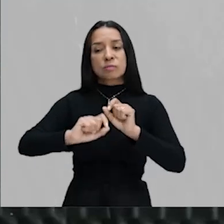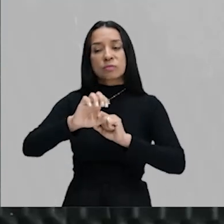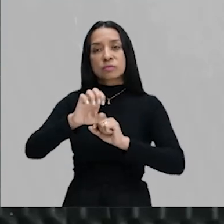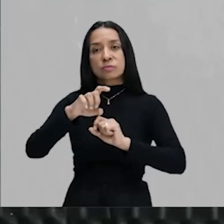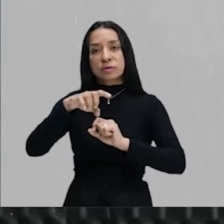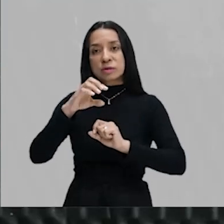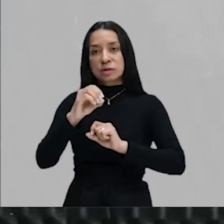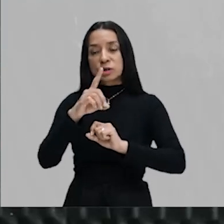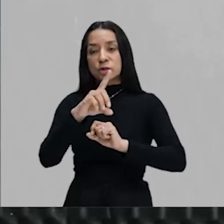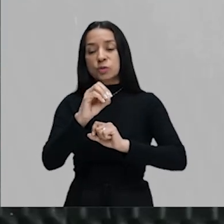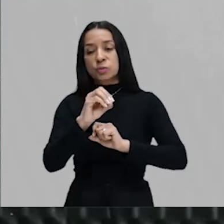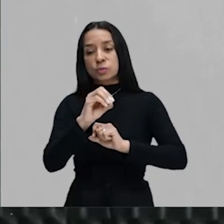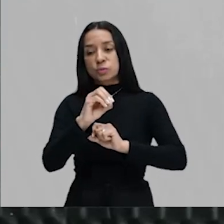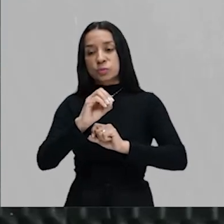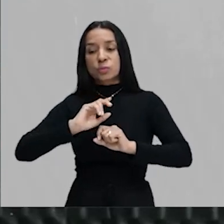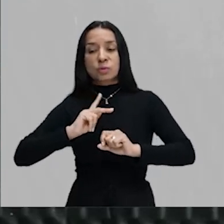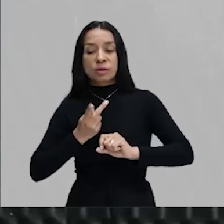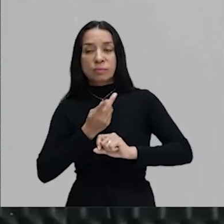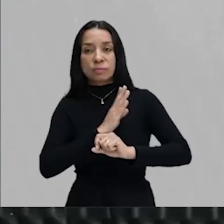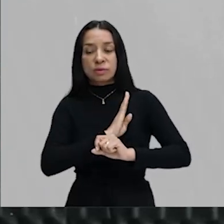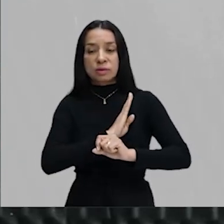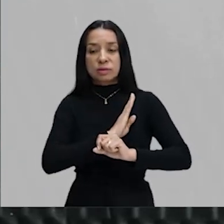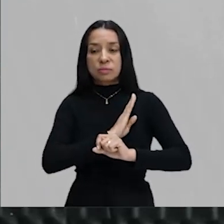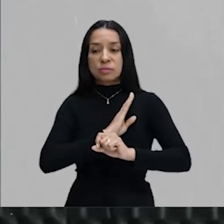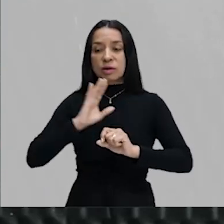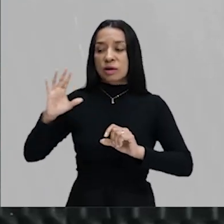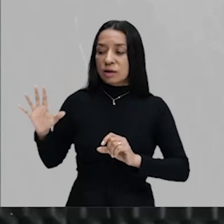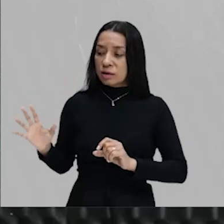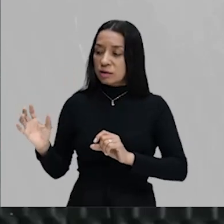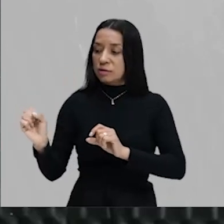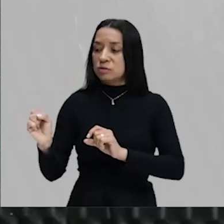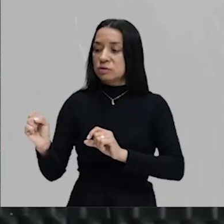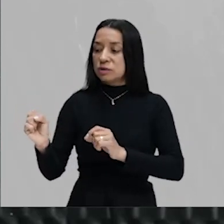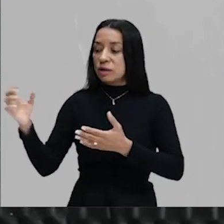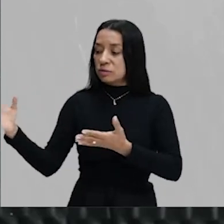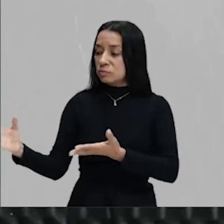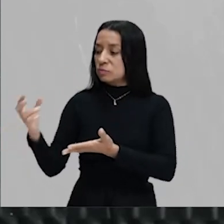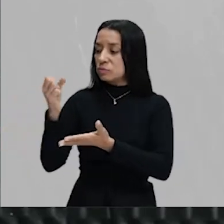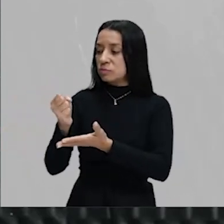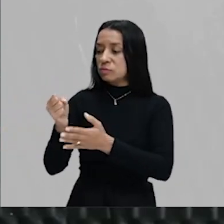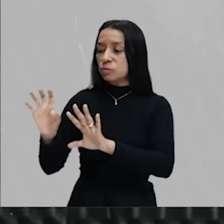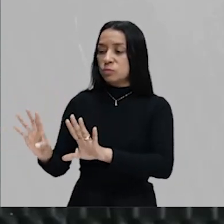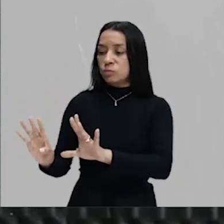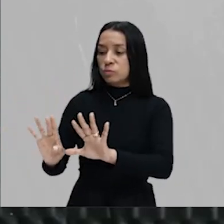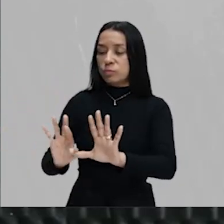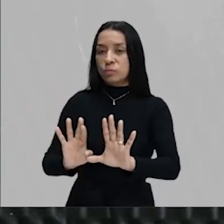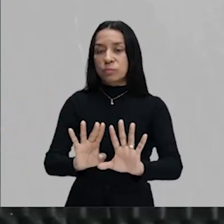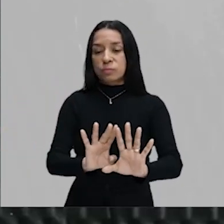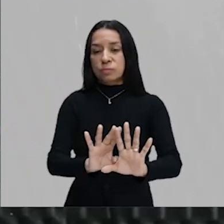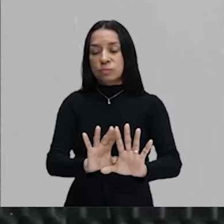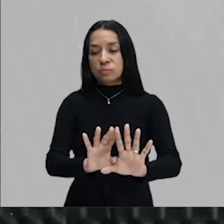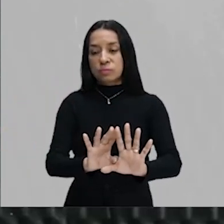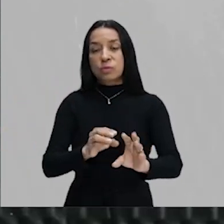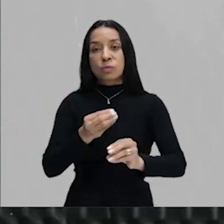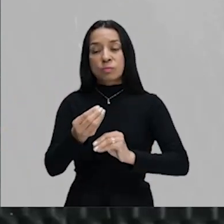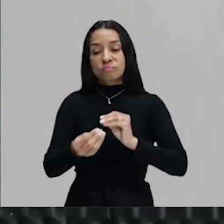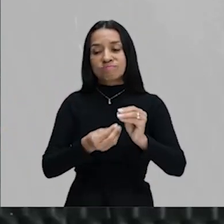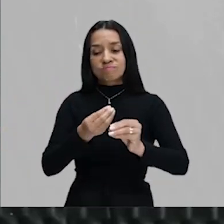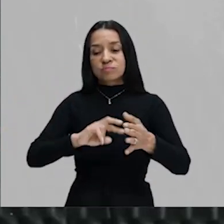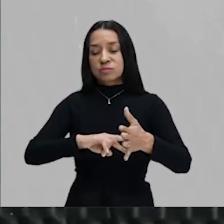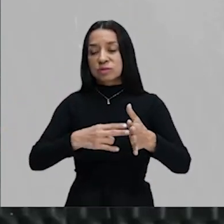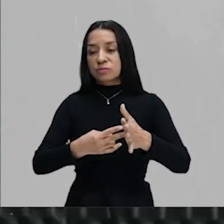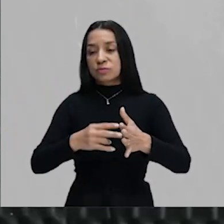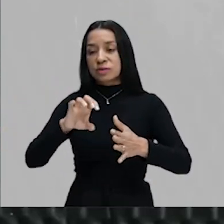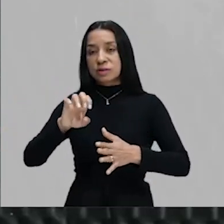hebraico. A retirada de Moisés do Egito, dos hebreus, é considerado como êxodo.